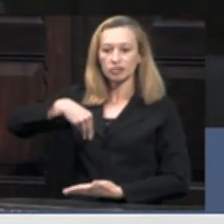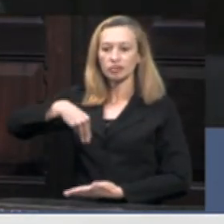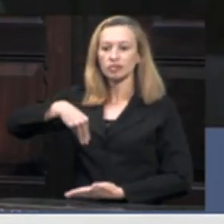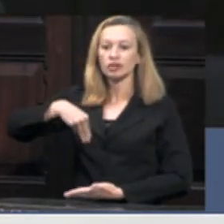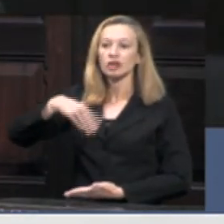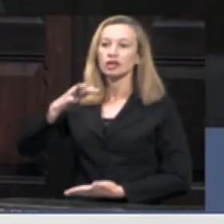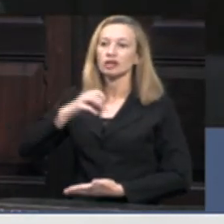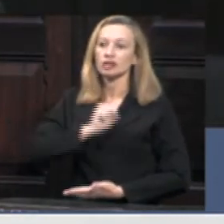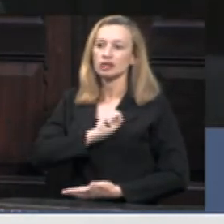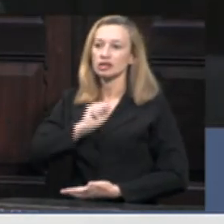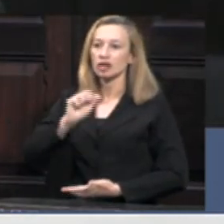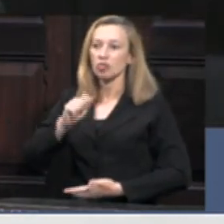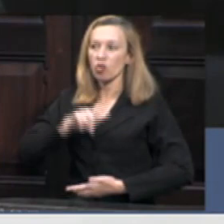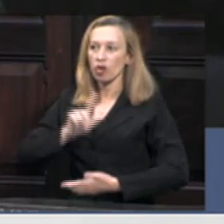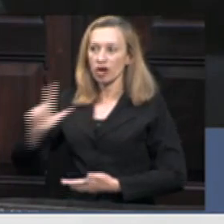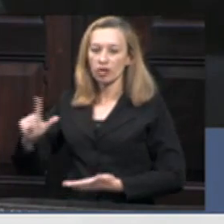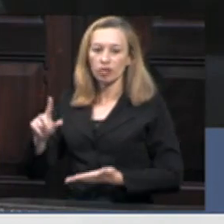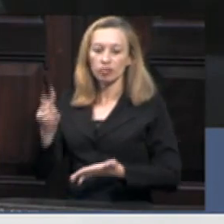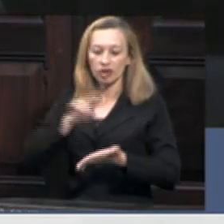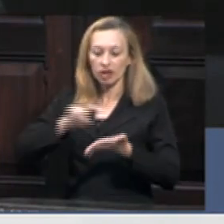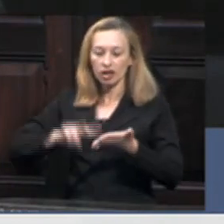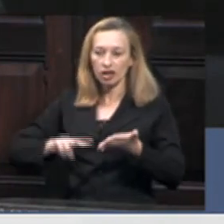leitura da ata da sessão anterior.